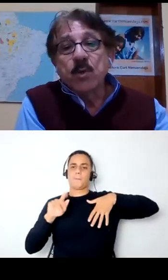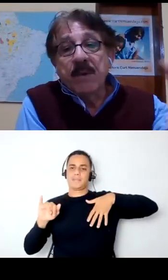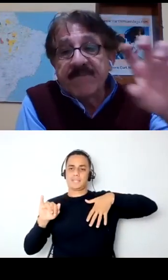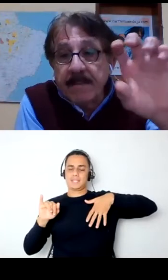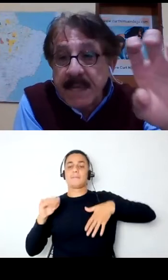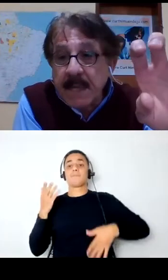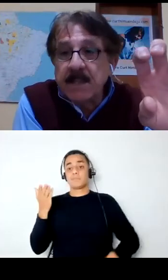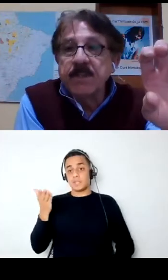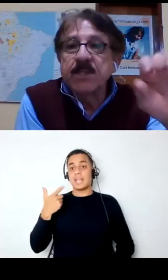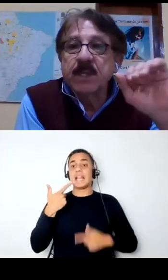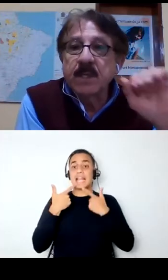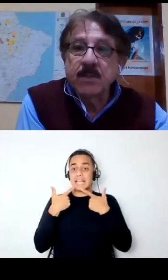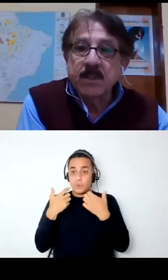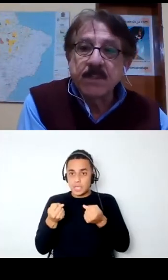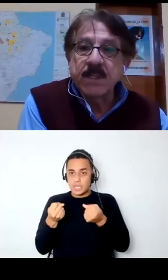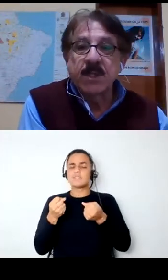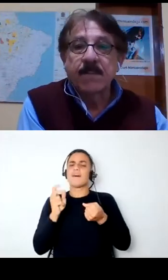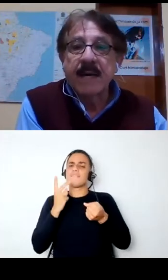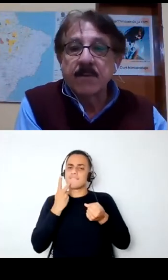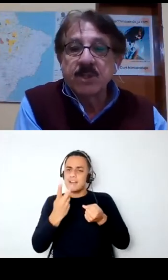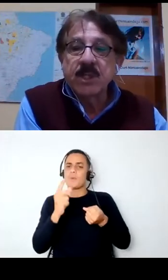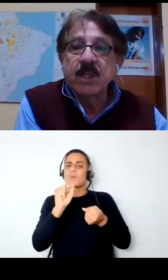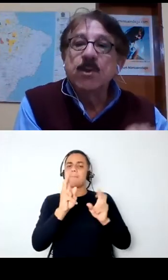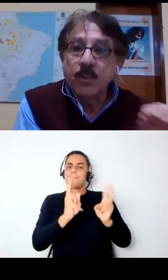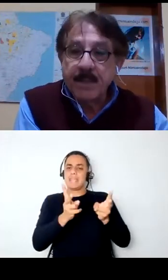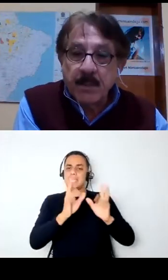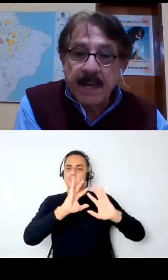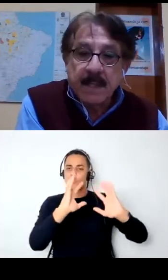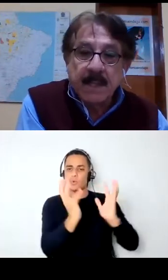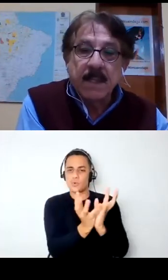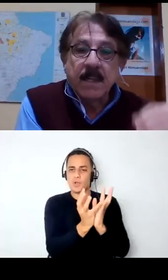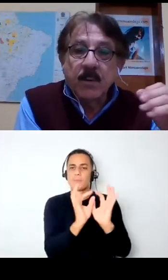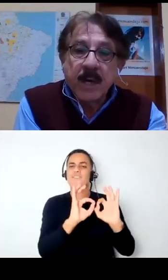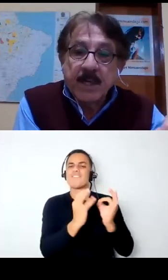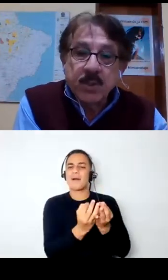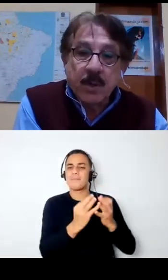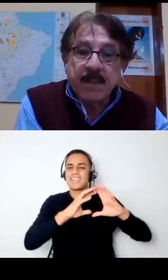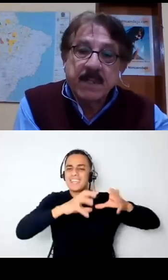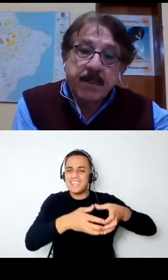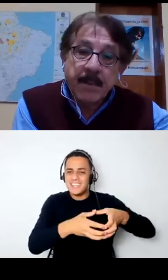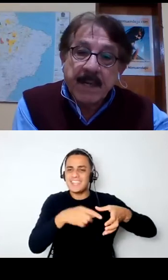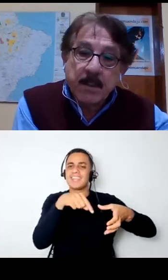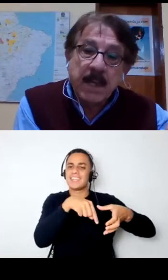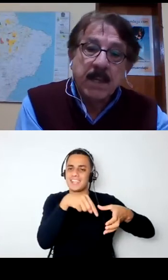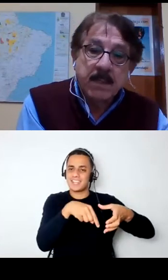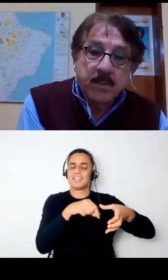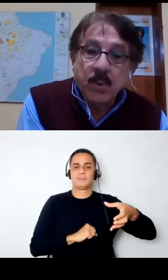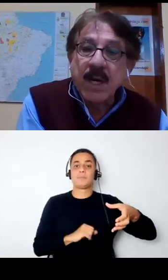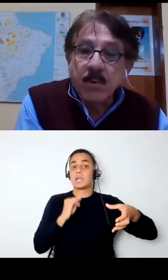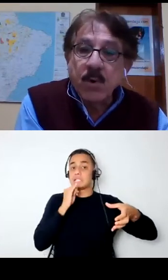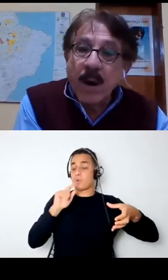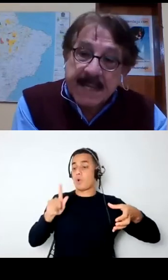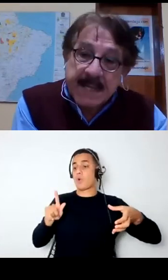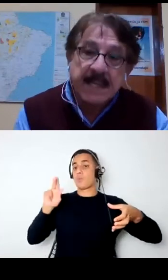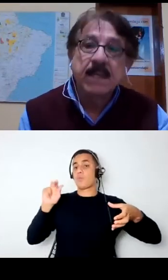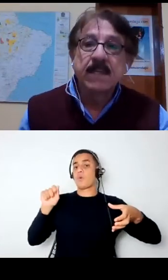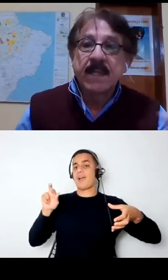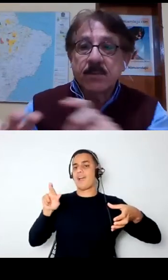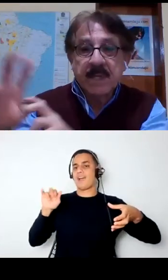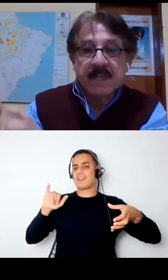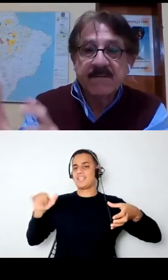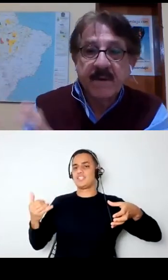classificam numa família linguística que os linguistas chamaram de tupi-guarani. O carijó, por exemplo, é uma língua do ramo